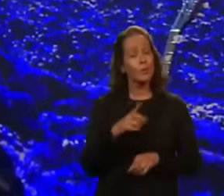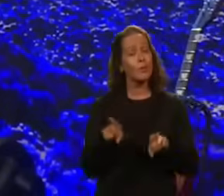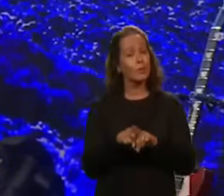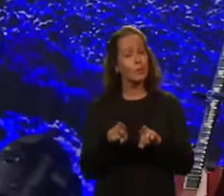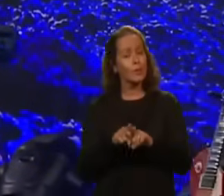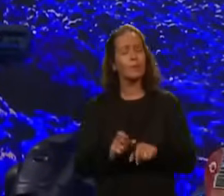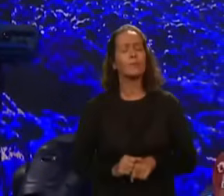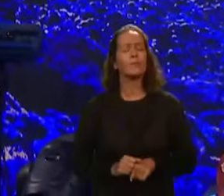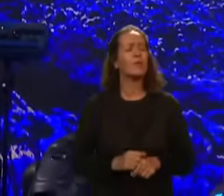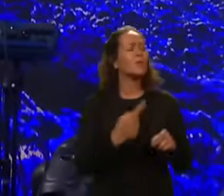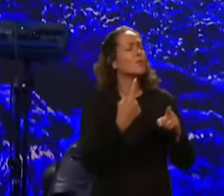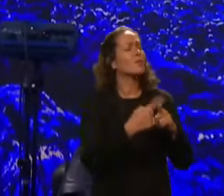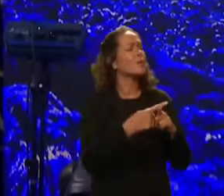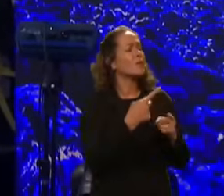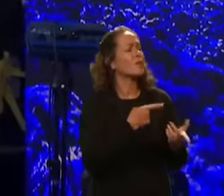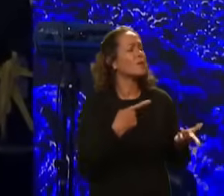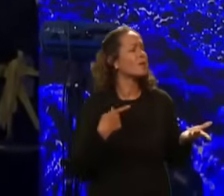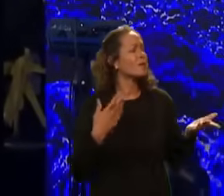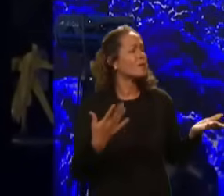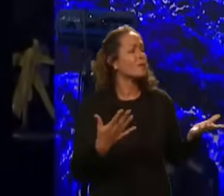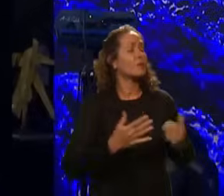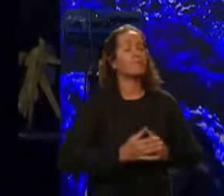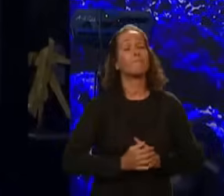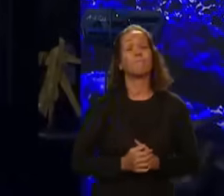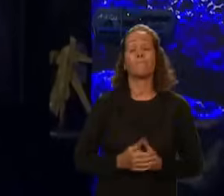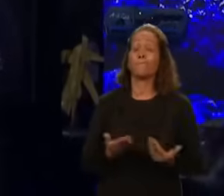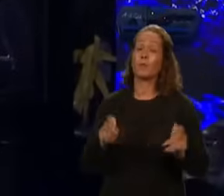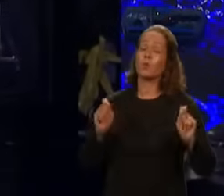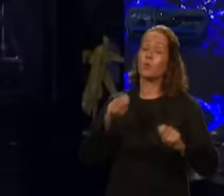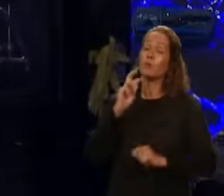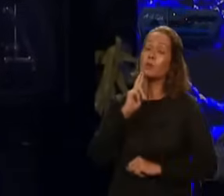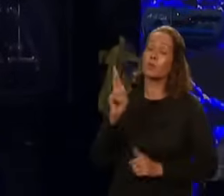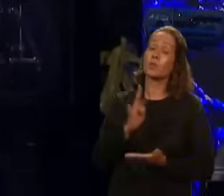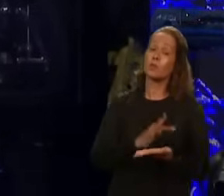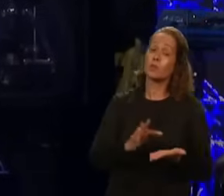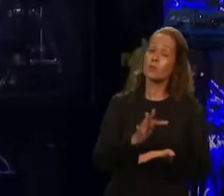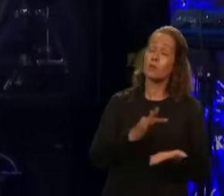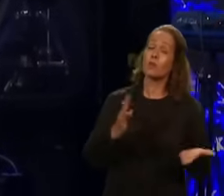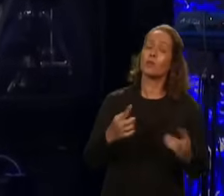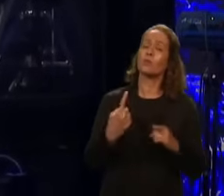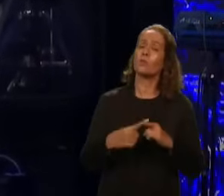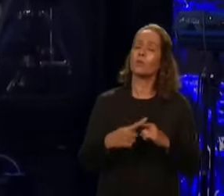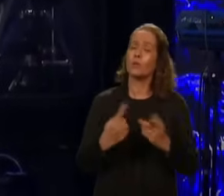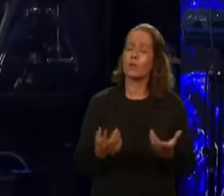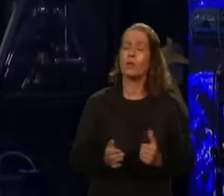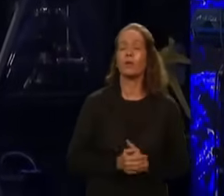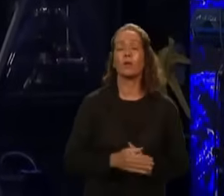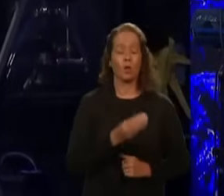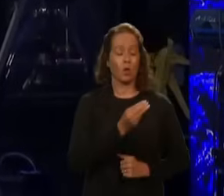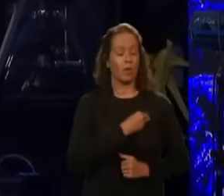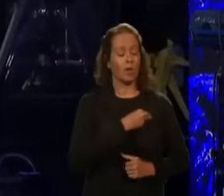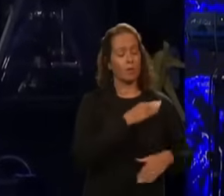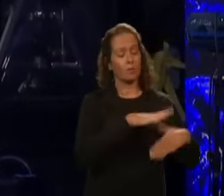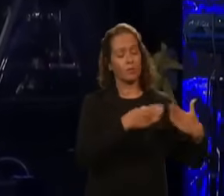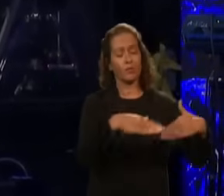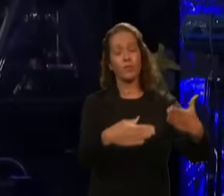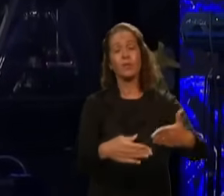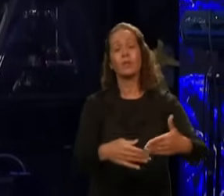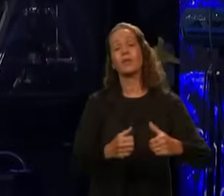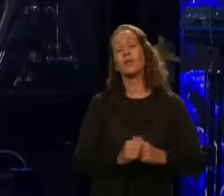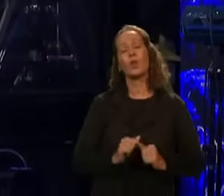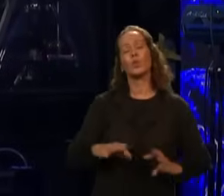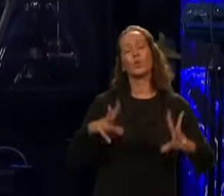Eu posso te dar uma resposta teológica, mas não vai ser satisfatória. A resposta teológica é: porque depois da queda, todo mundo se ferrou,